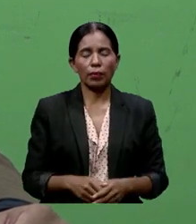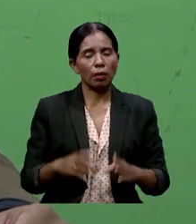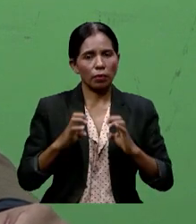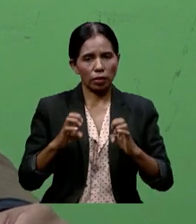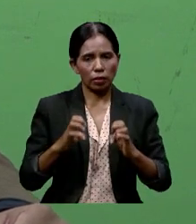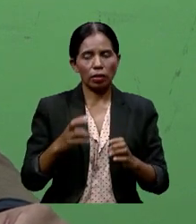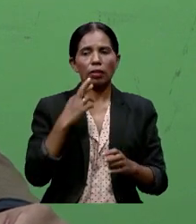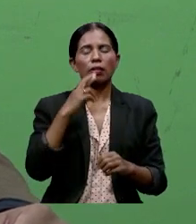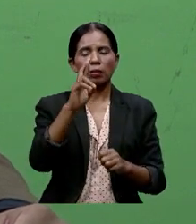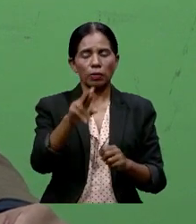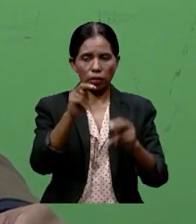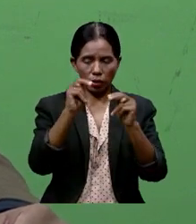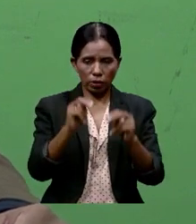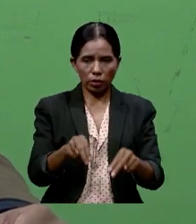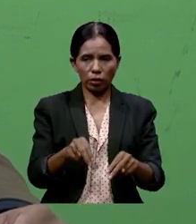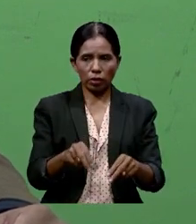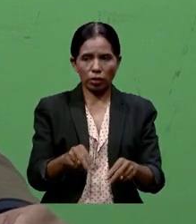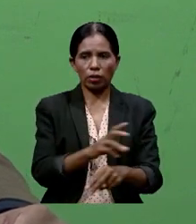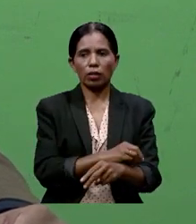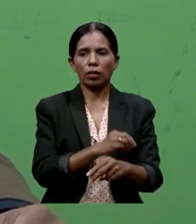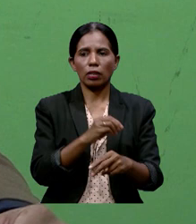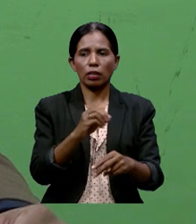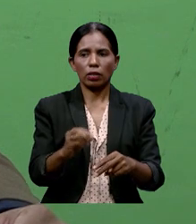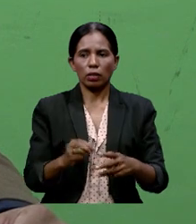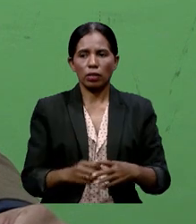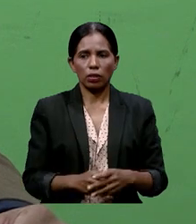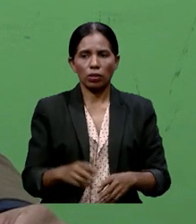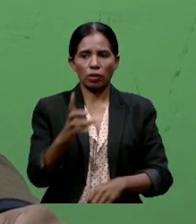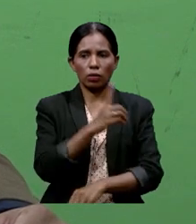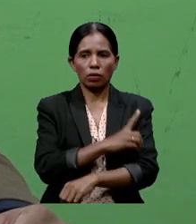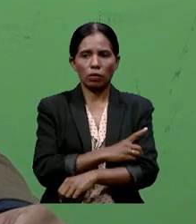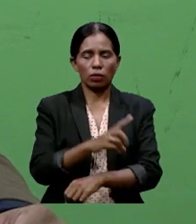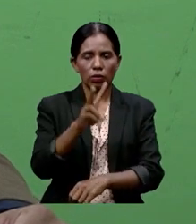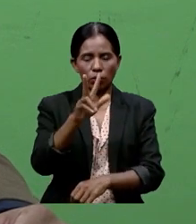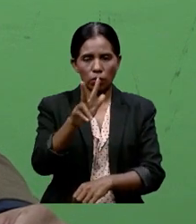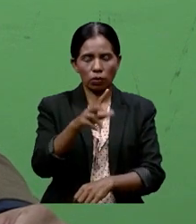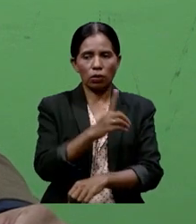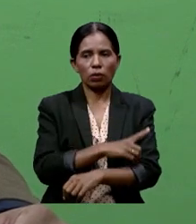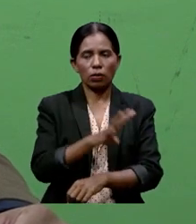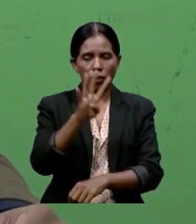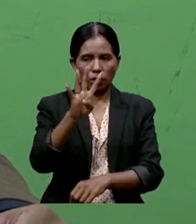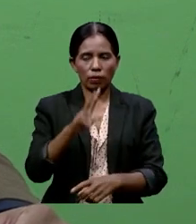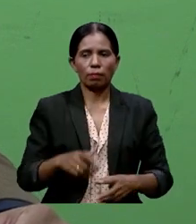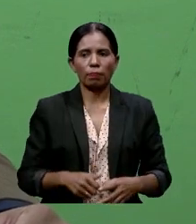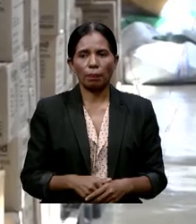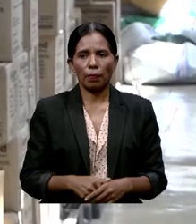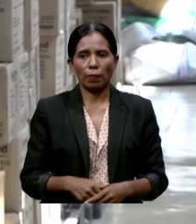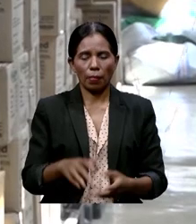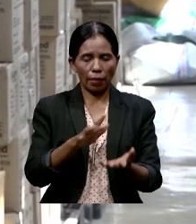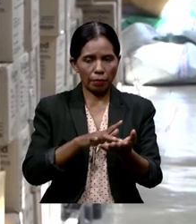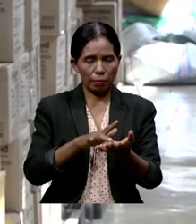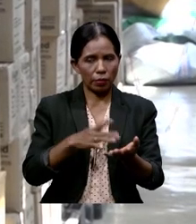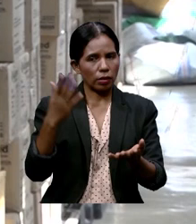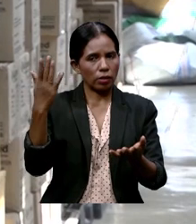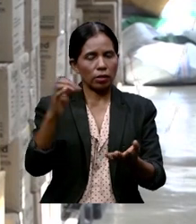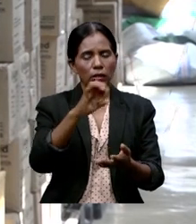responde, necessidade, e dentro de loron tol, loron hat de lá. Dau-dau ne ai moro ki armazém